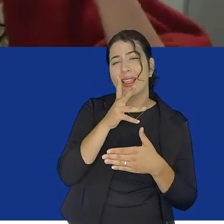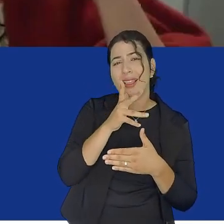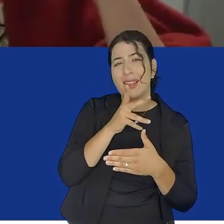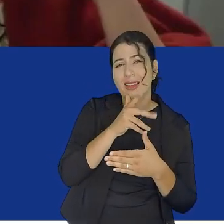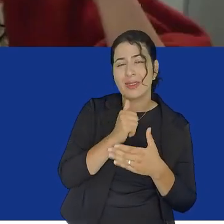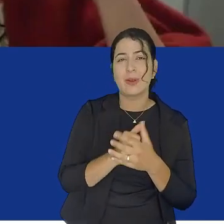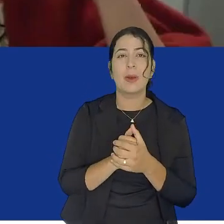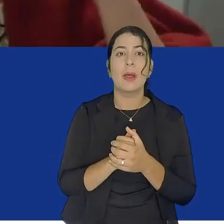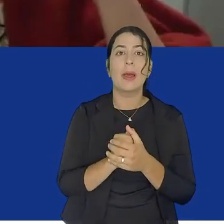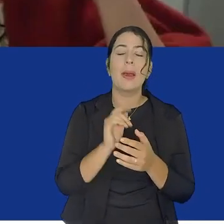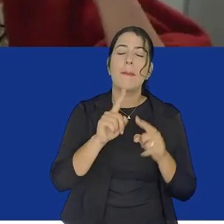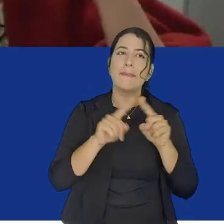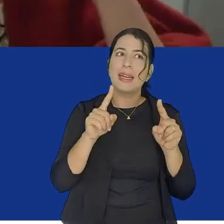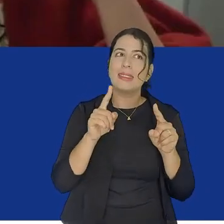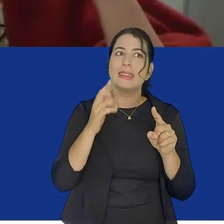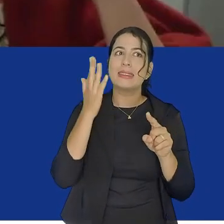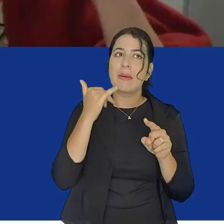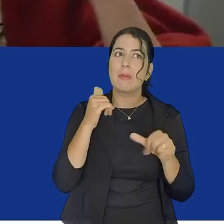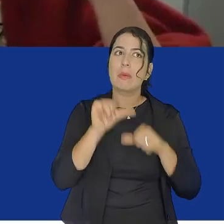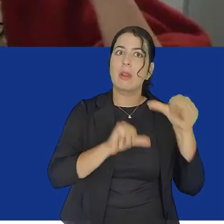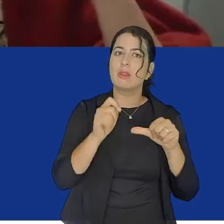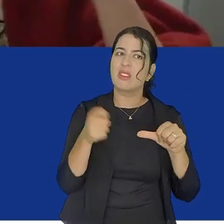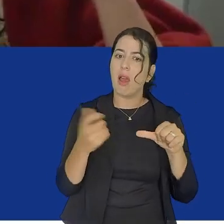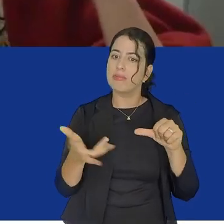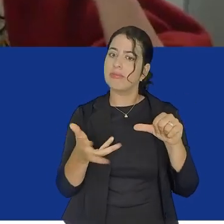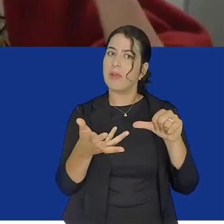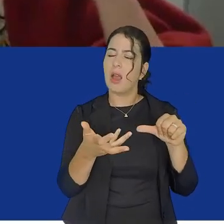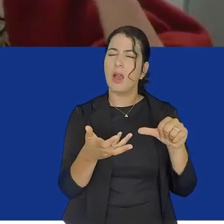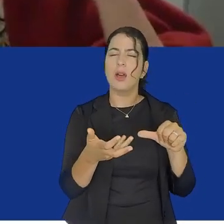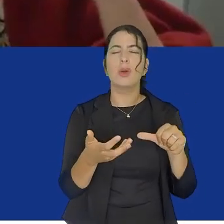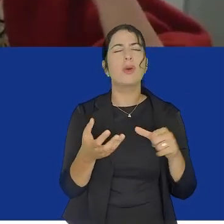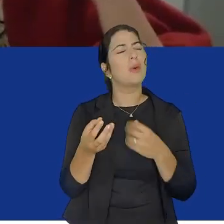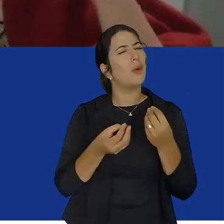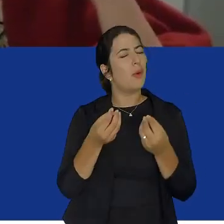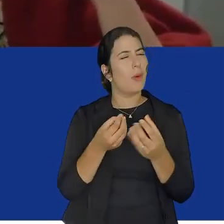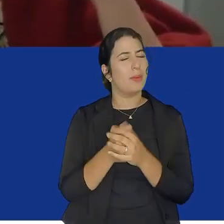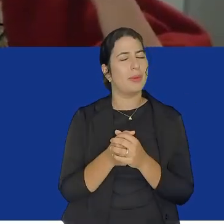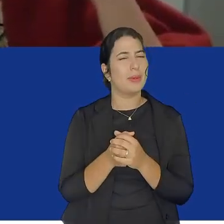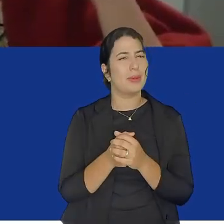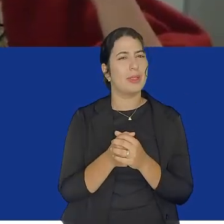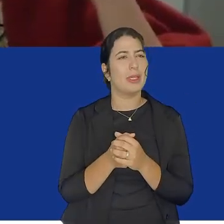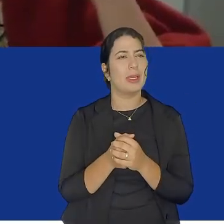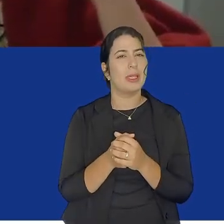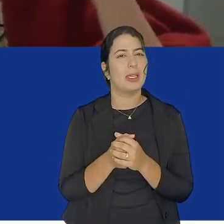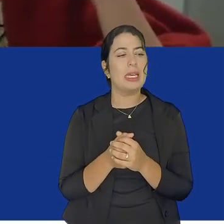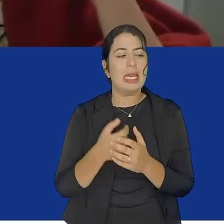gente consegue acelerar essas mudanças. E eu acho que a gente vive esse momento, né? Como é que eu vou